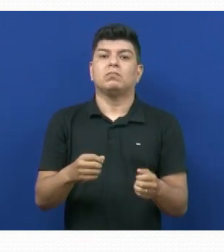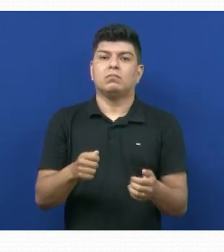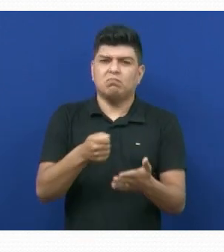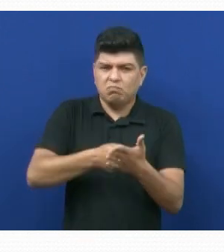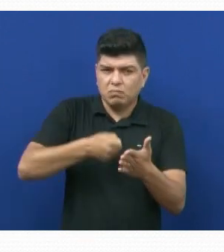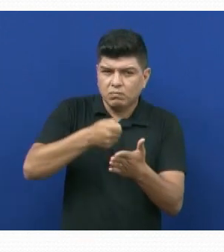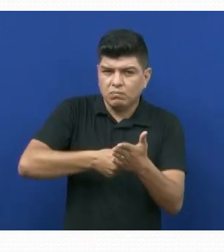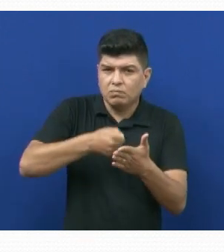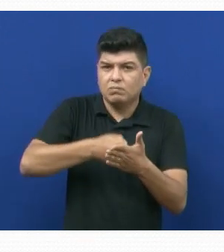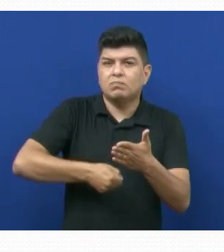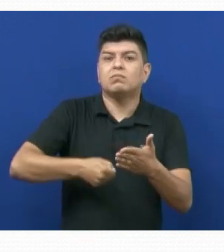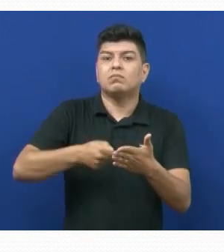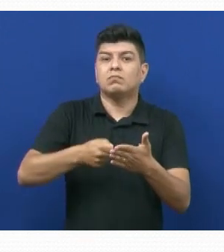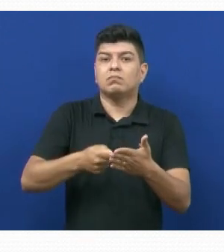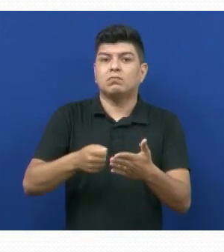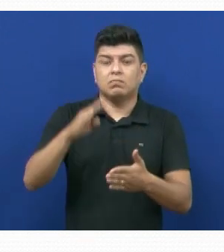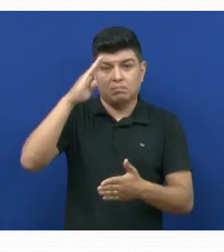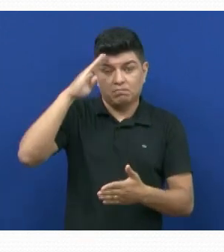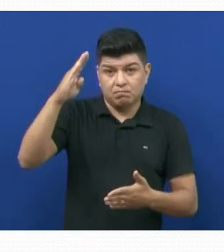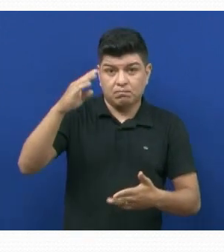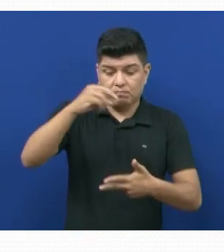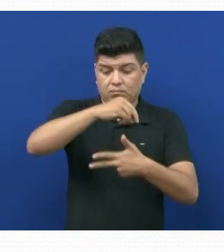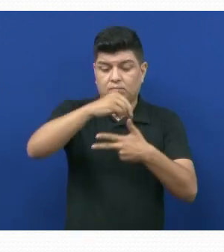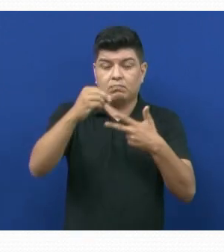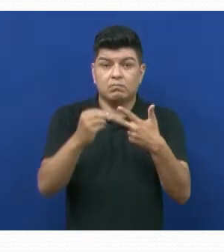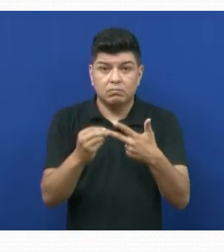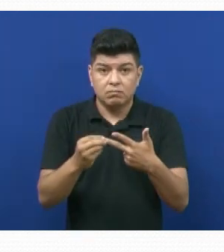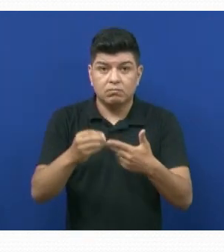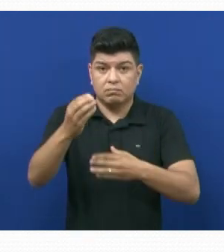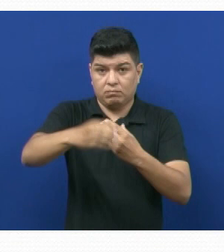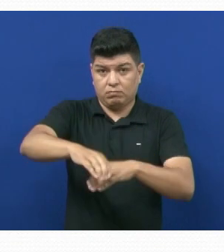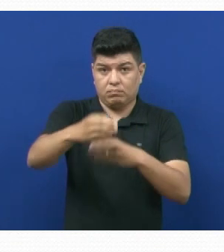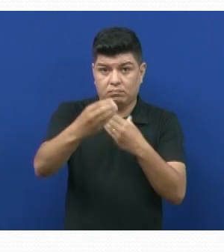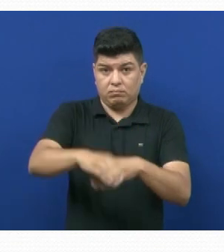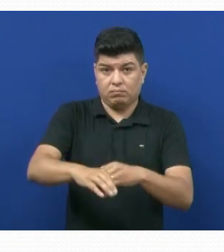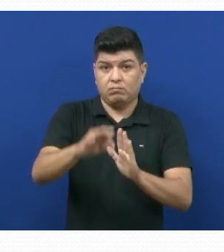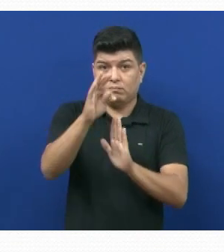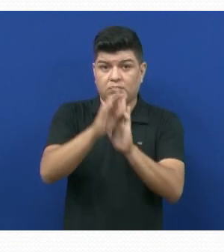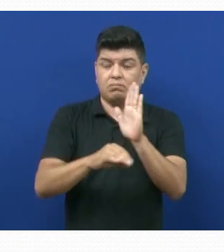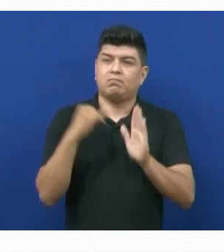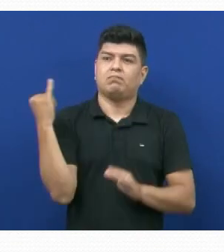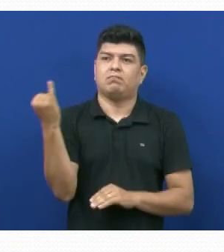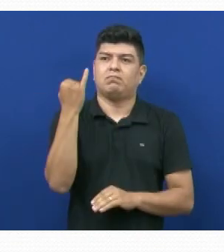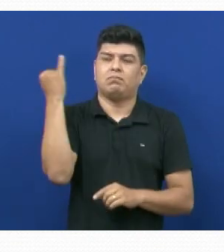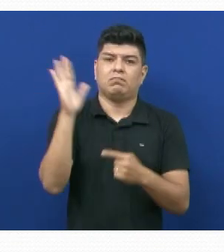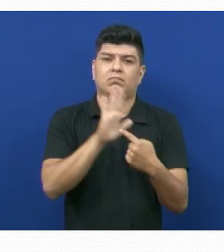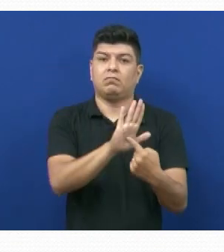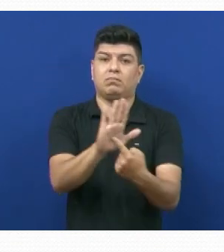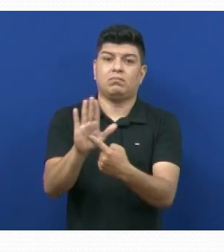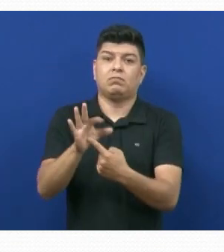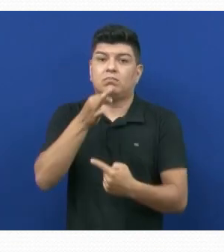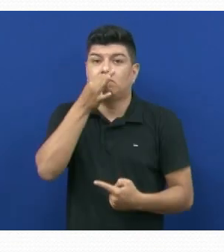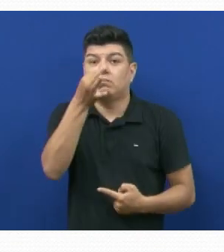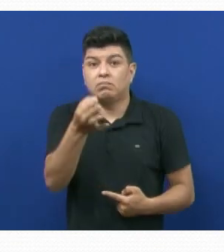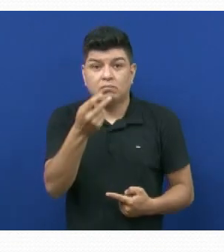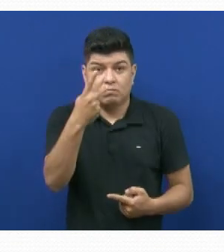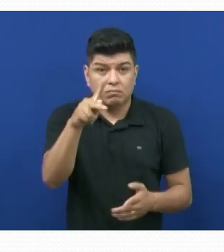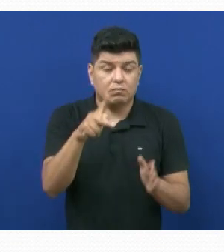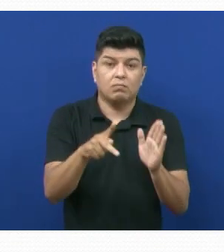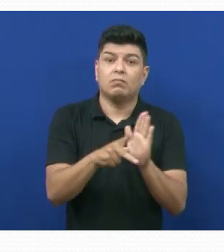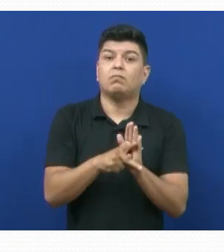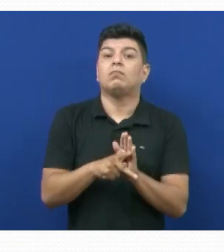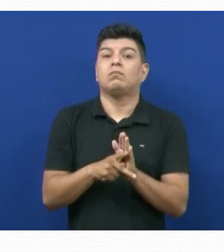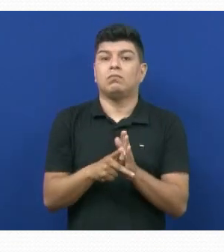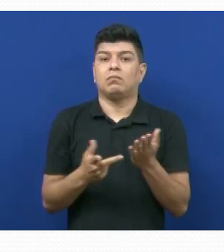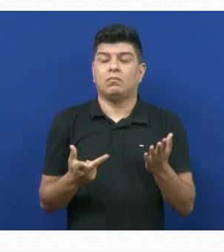cobrado, né, gente? Principalmente em concurso e Enem. E é um texto bem importante, porque ele vai mostrar a tua opinião, a fundamentação